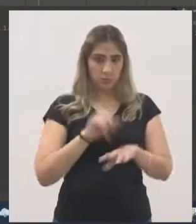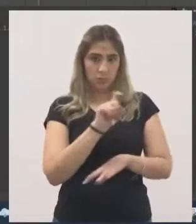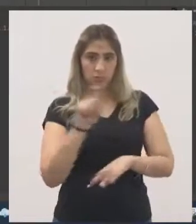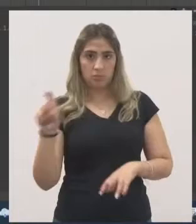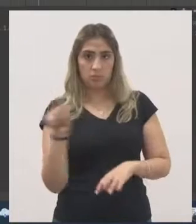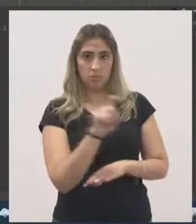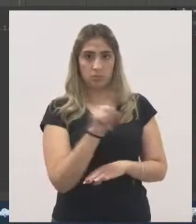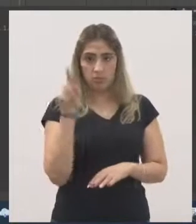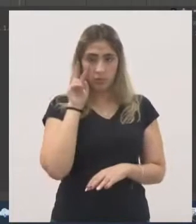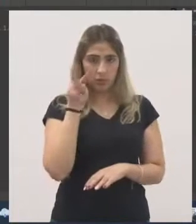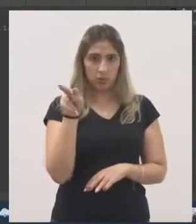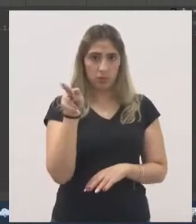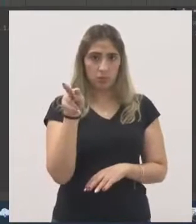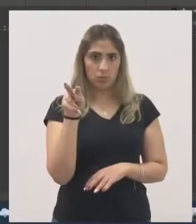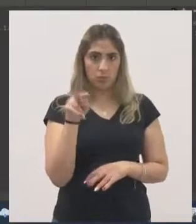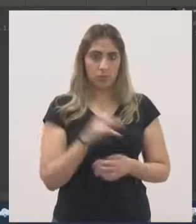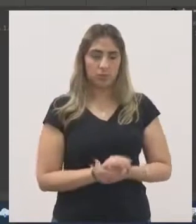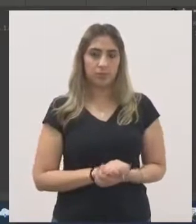clicando, tá vendo?